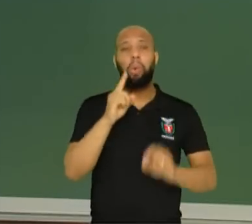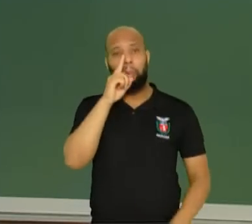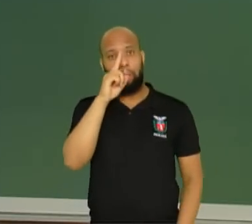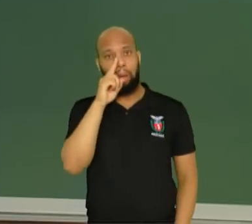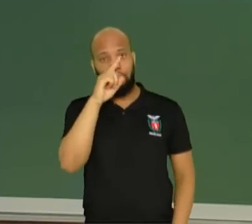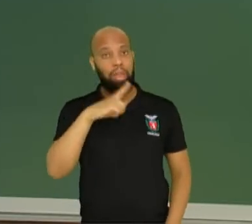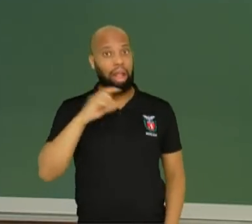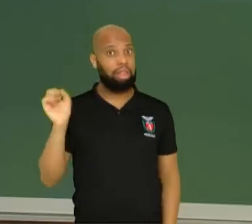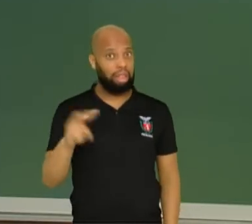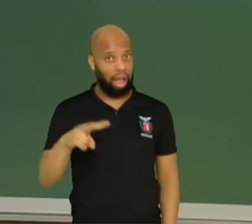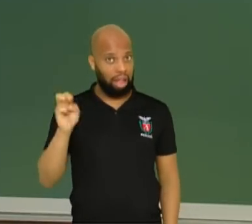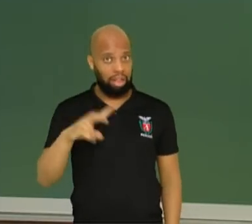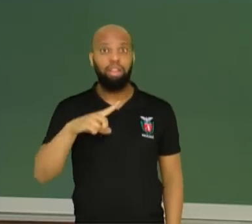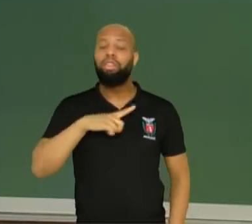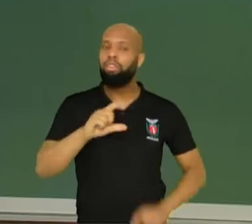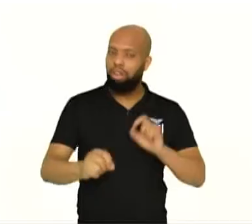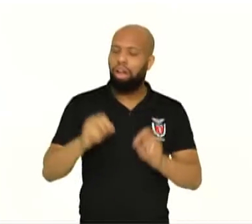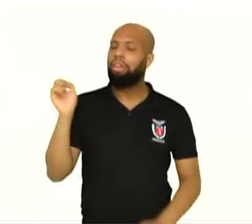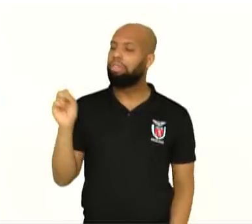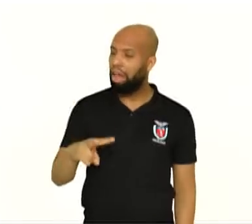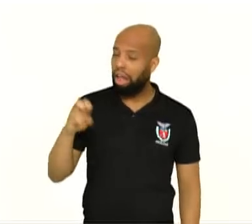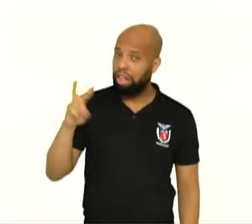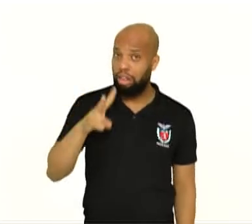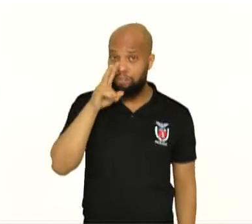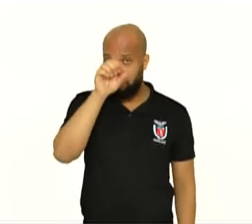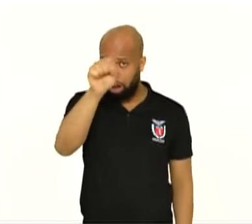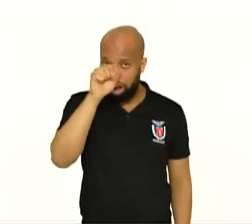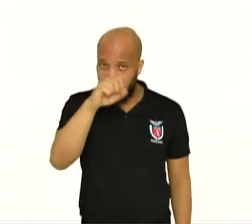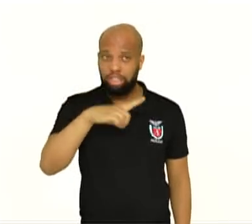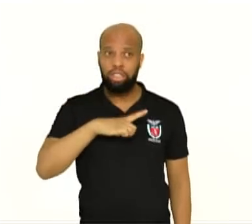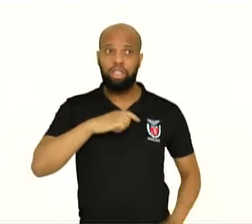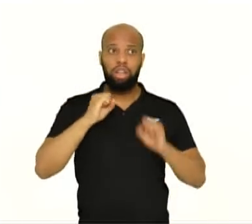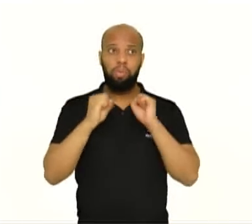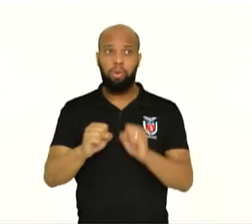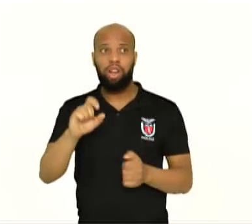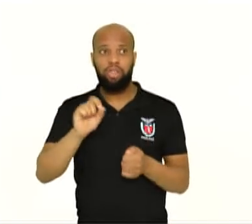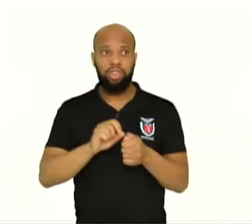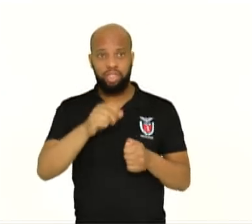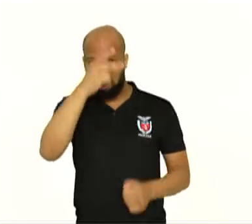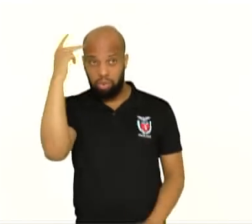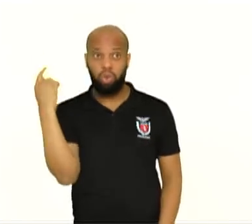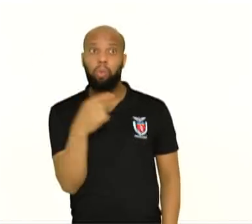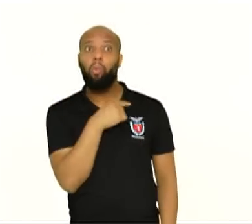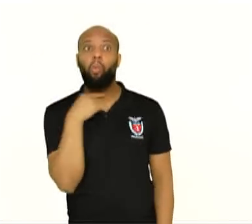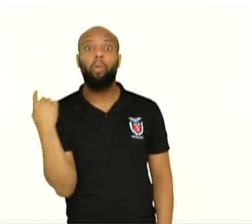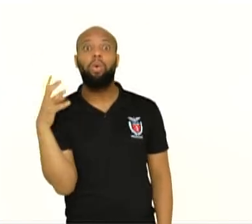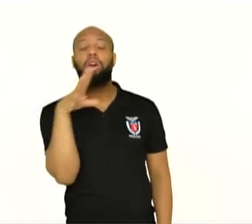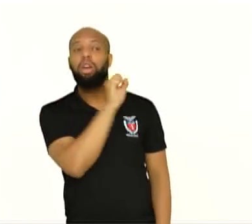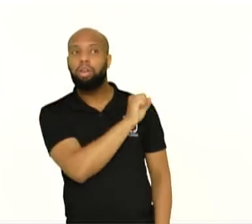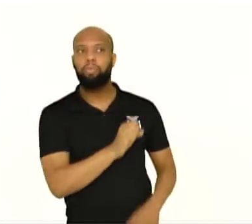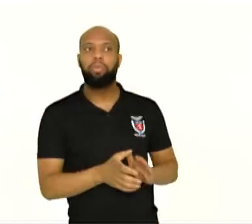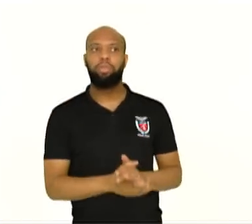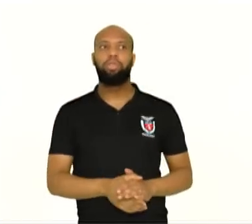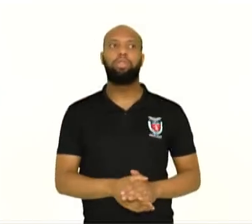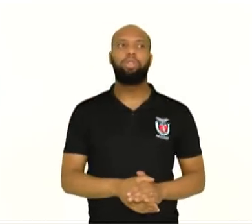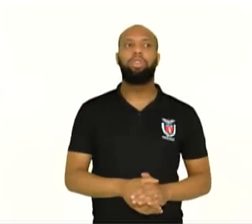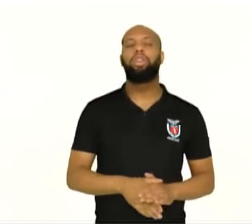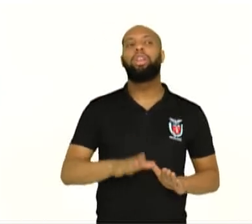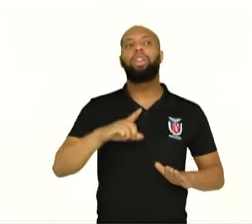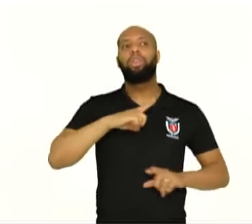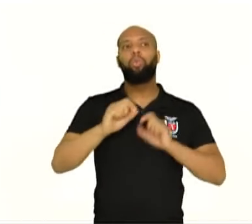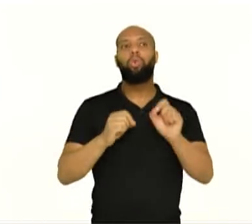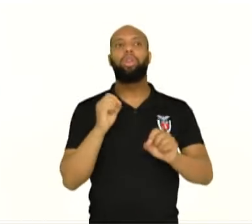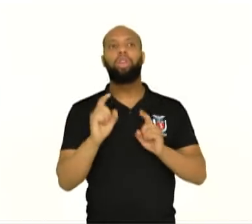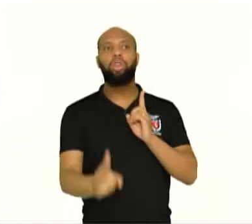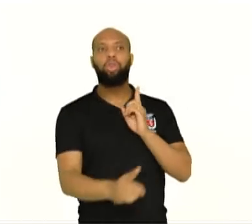desse animal. Ela tem uma toxina muito forte, que pode levar uma pessoa à morte em pouco tempo. Ela geralmente vai